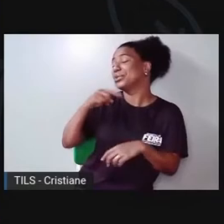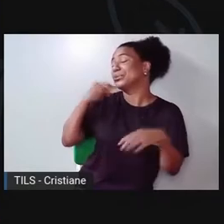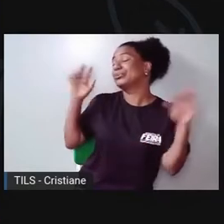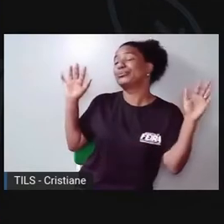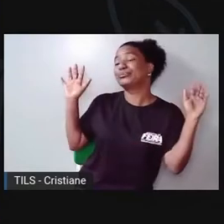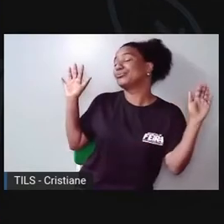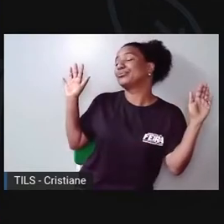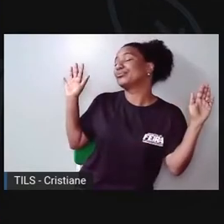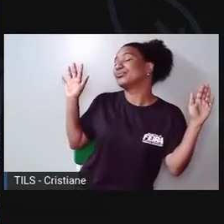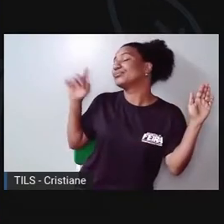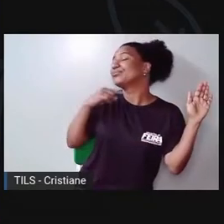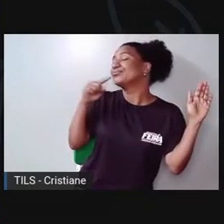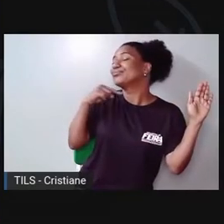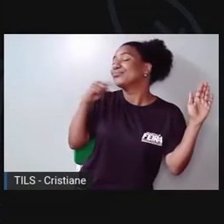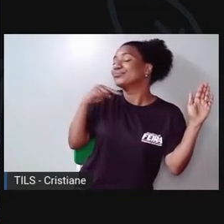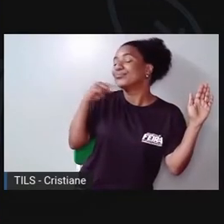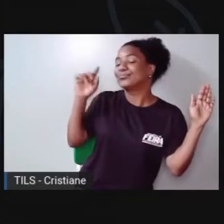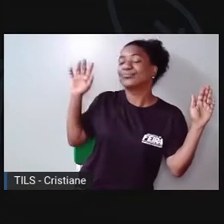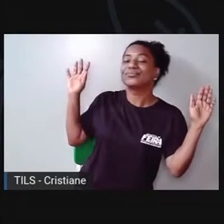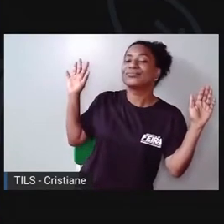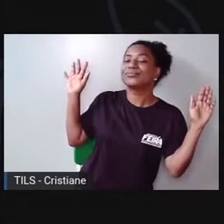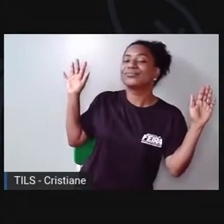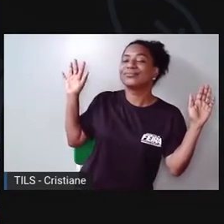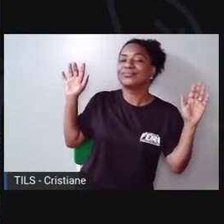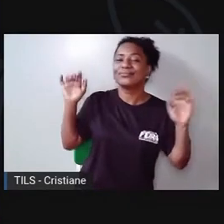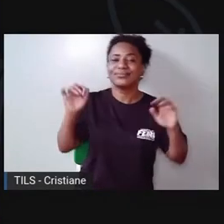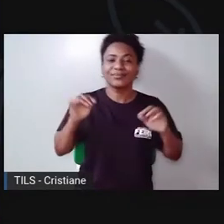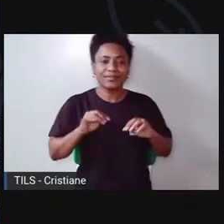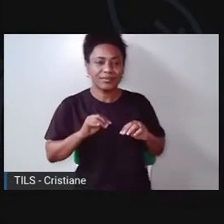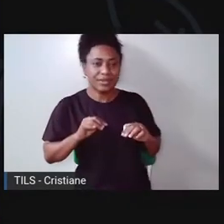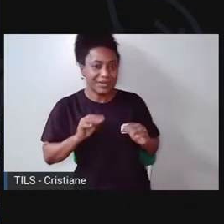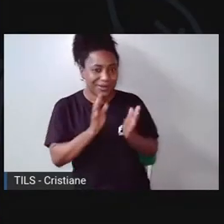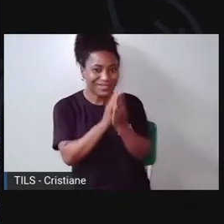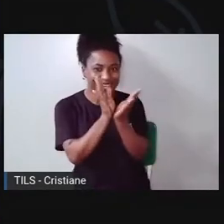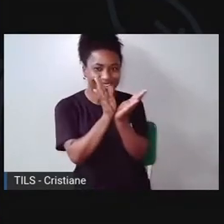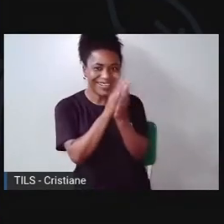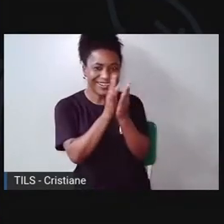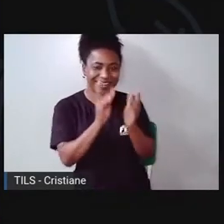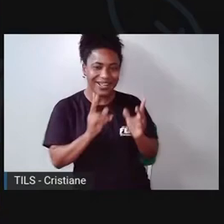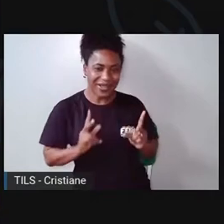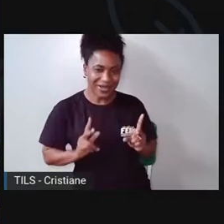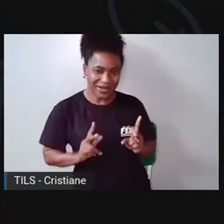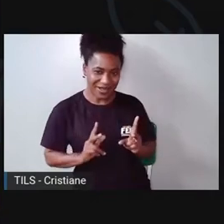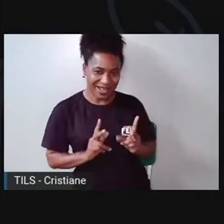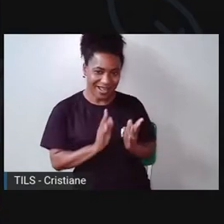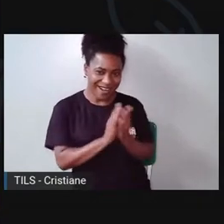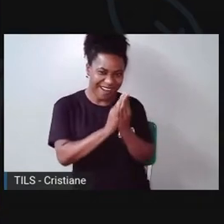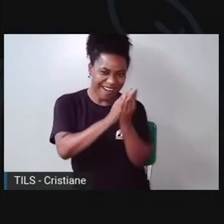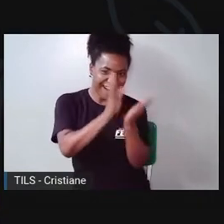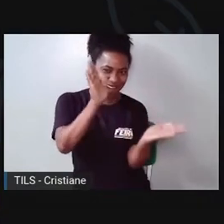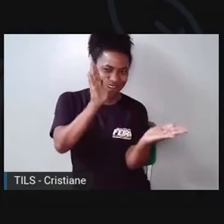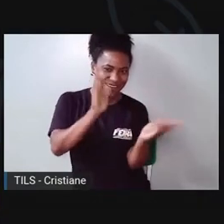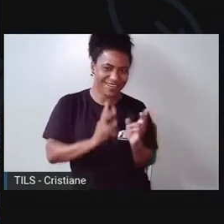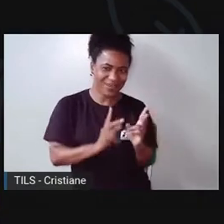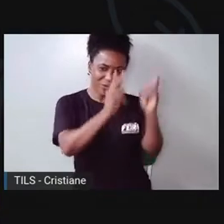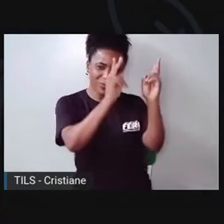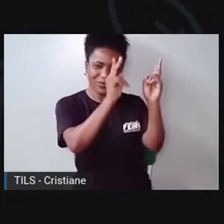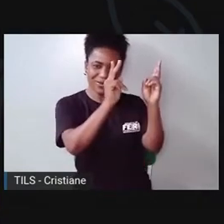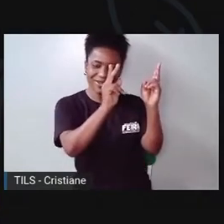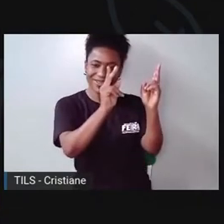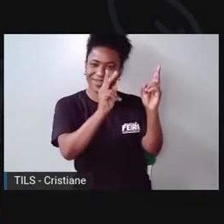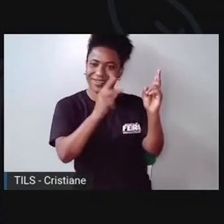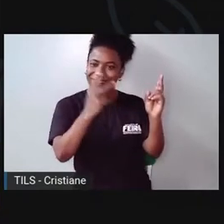duvido em jacaré cortou a primeira vez eu jacaré